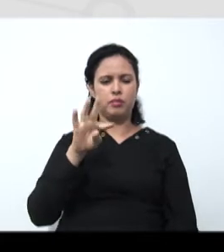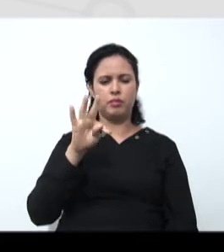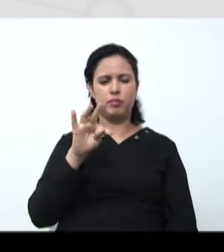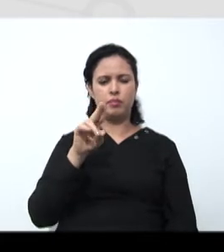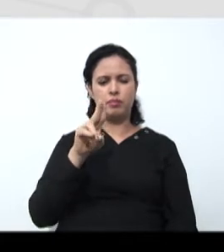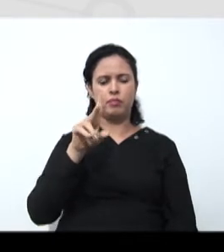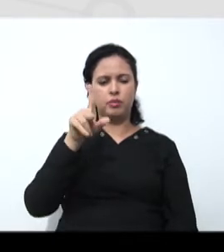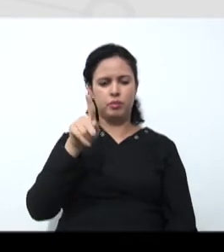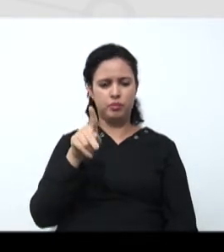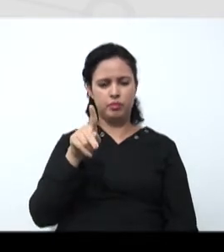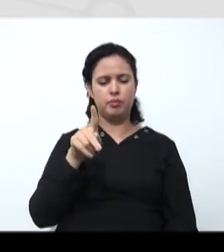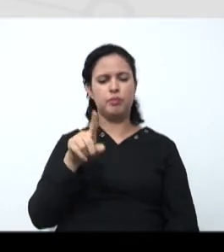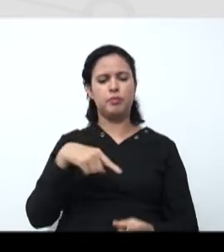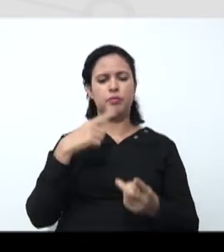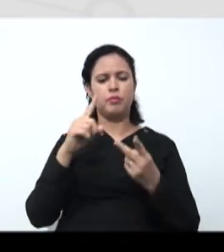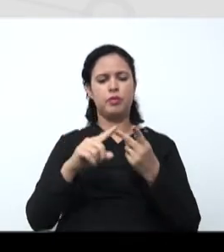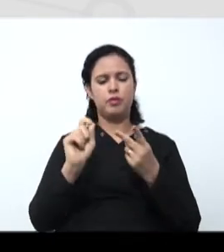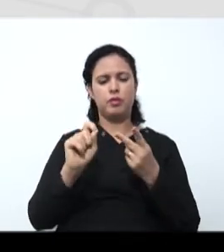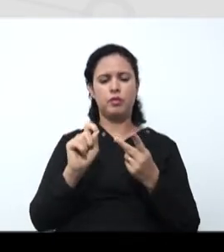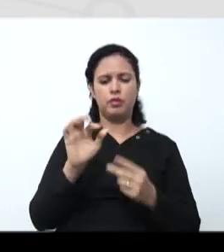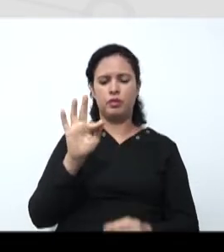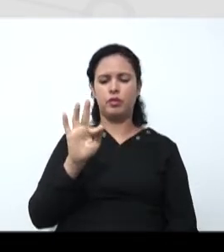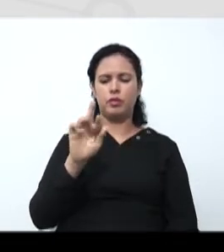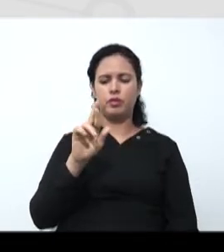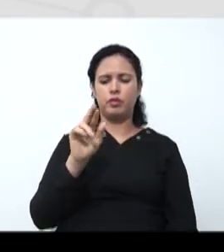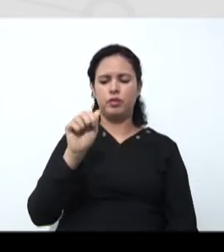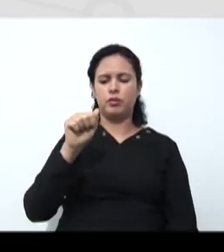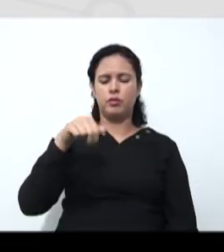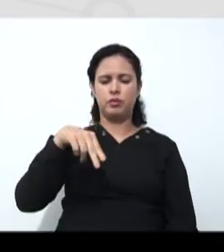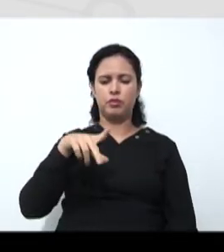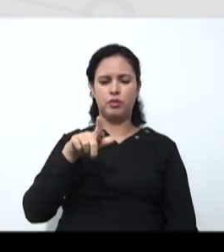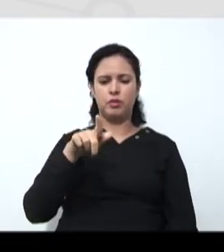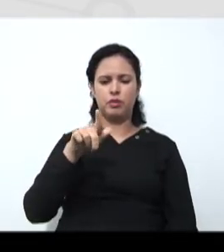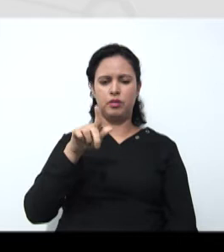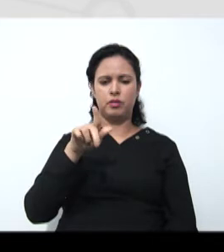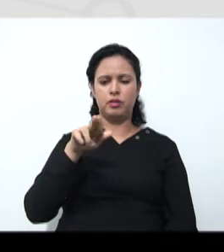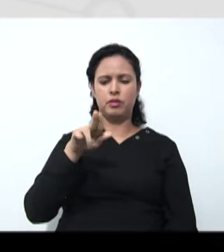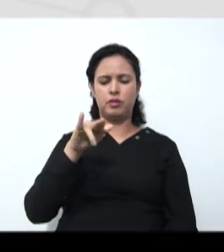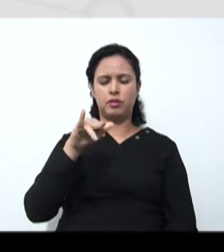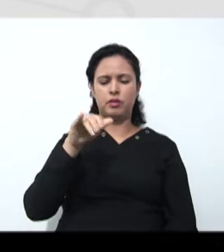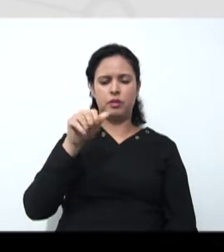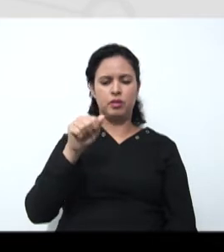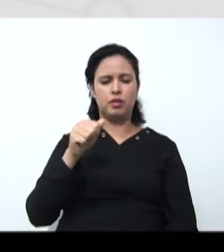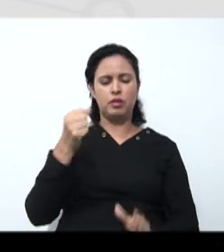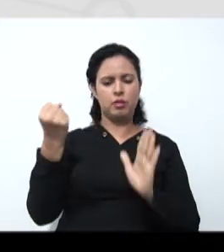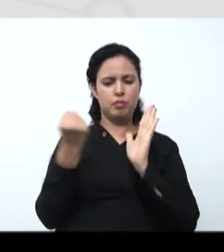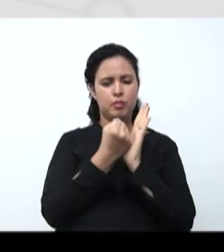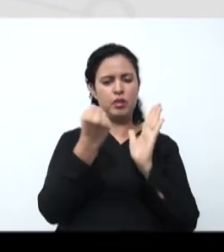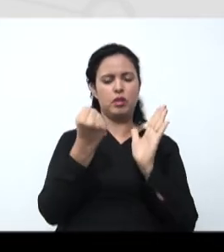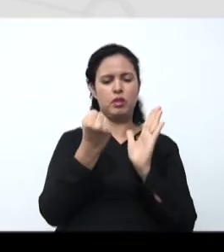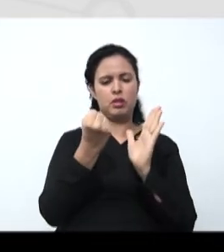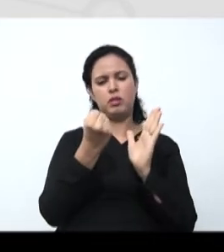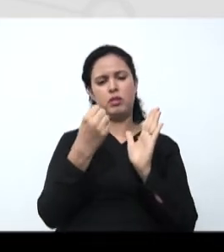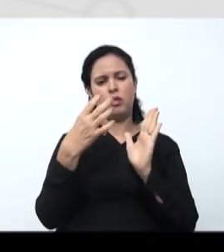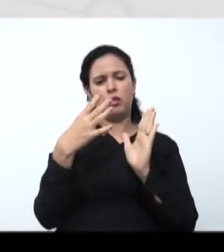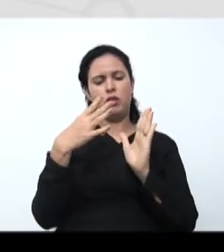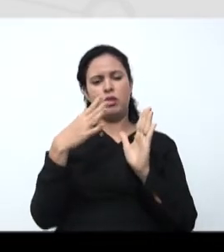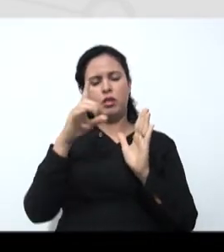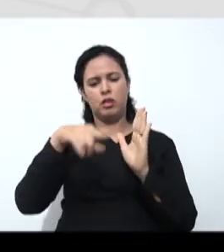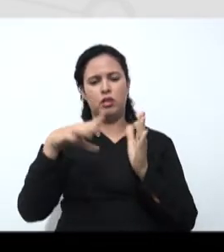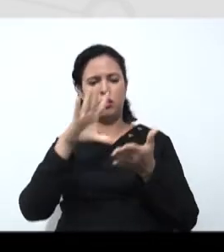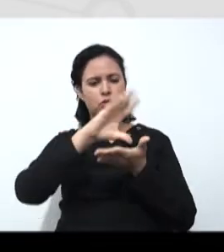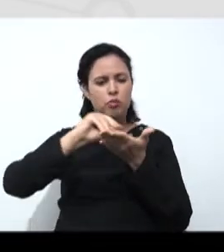A gente também tem as franquias, são marcas que são replicadas da mesma forma em todos os lugares de